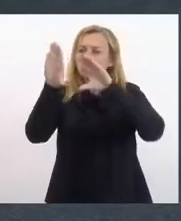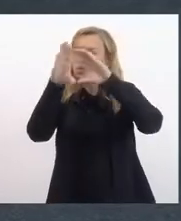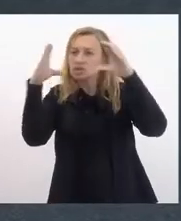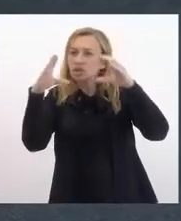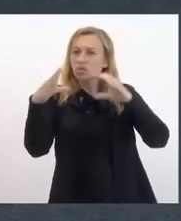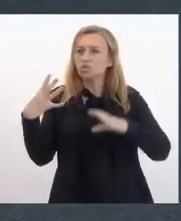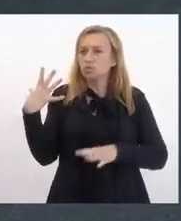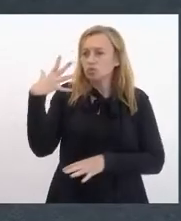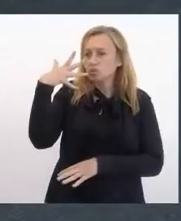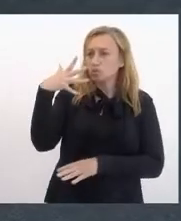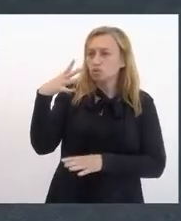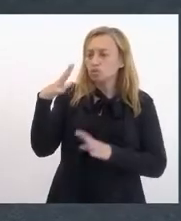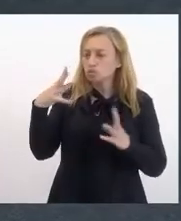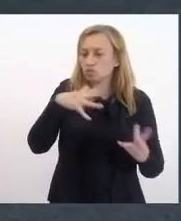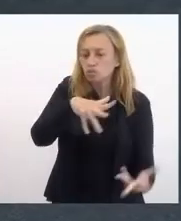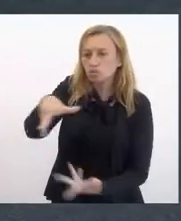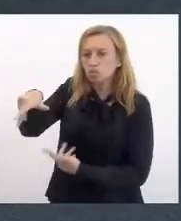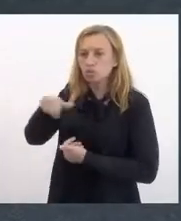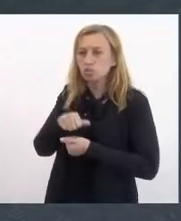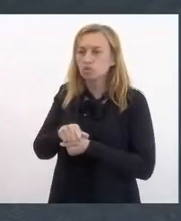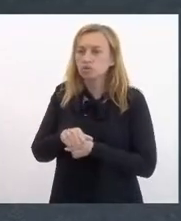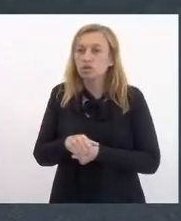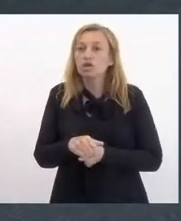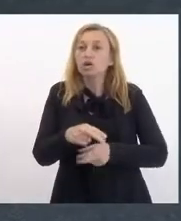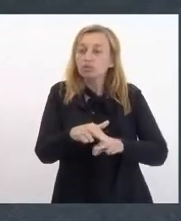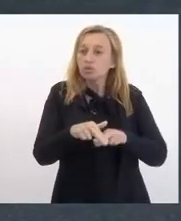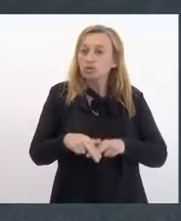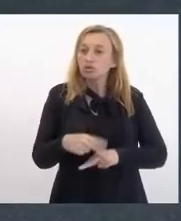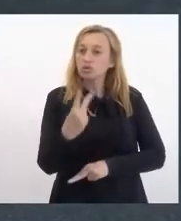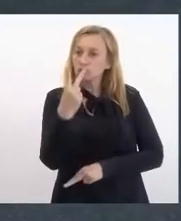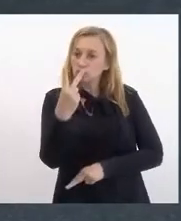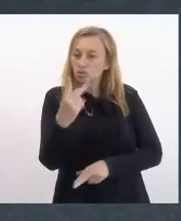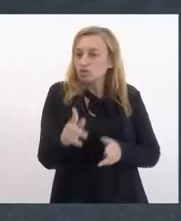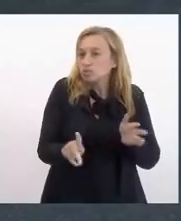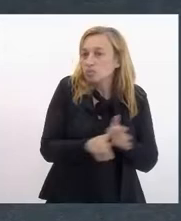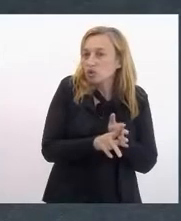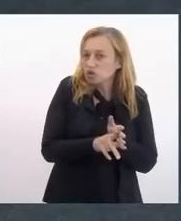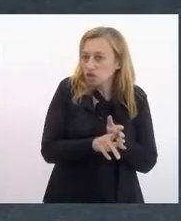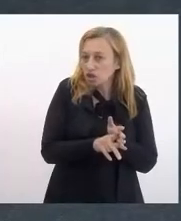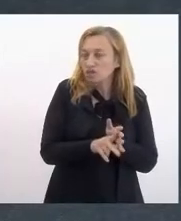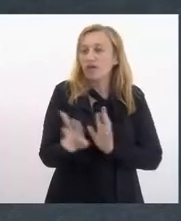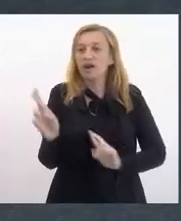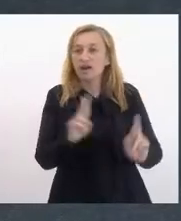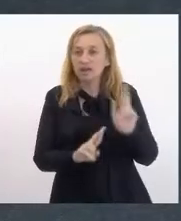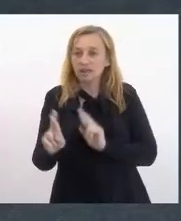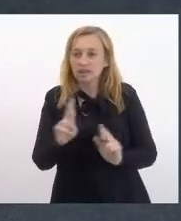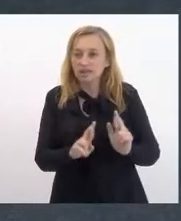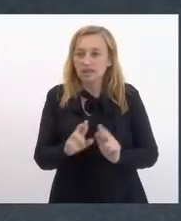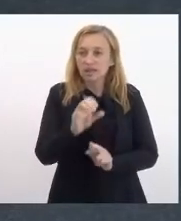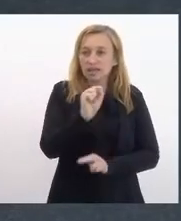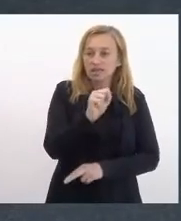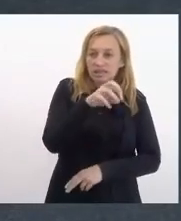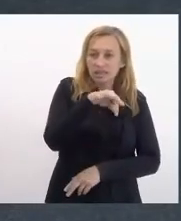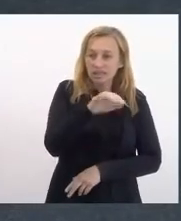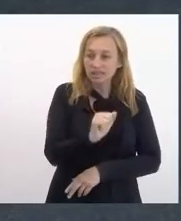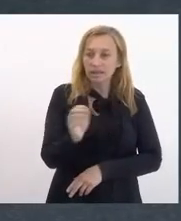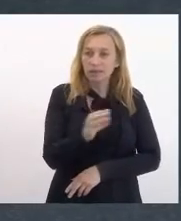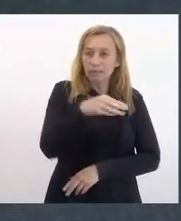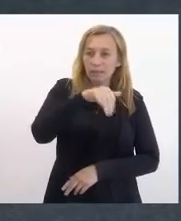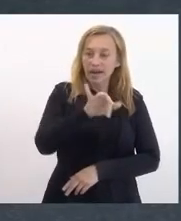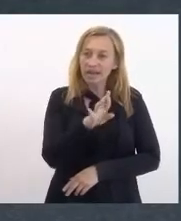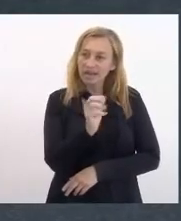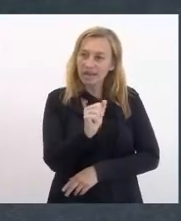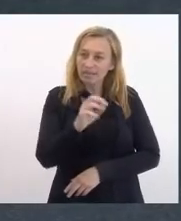favorecer a visibilidade, enfim. Por isso, eu estou com dois projetos relacionados a Santa Maria Madalena.